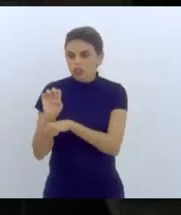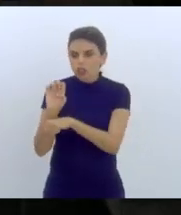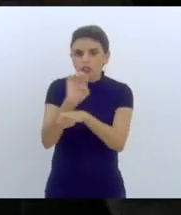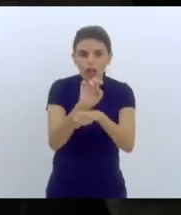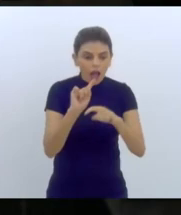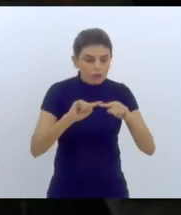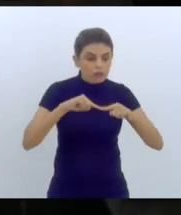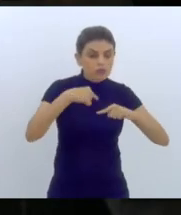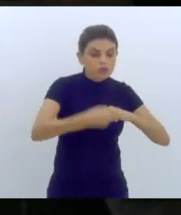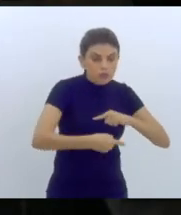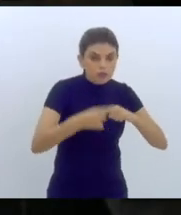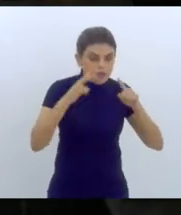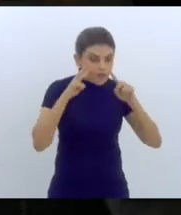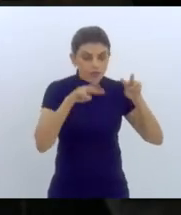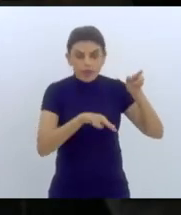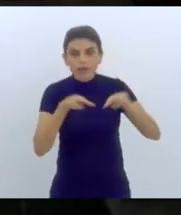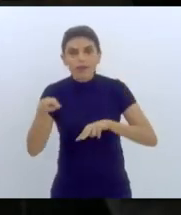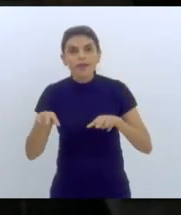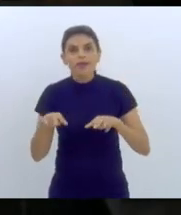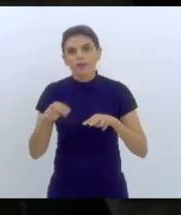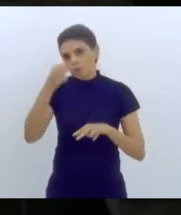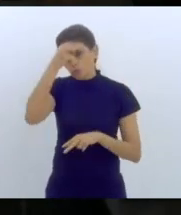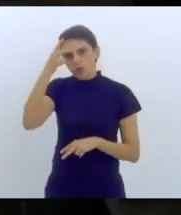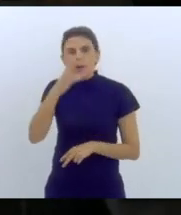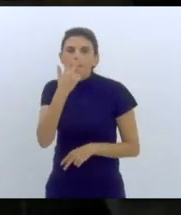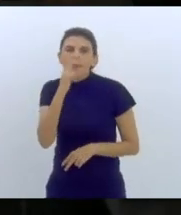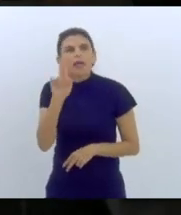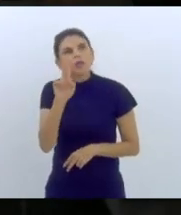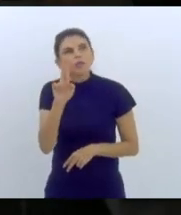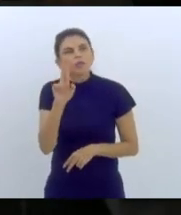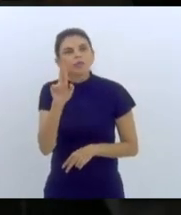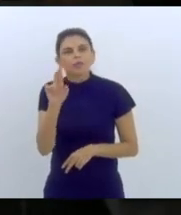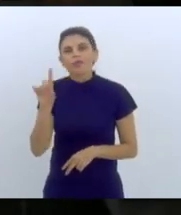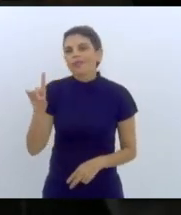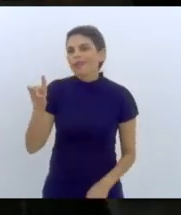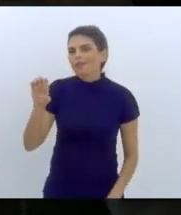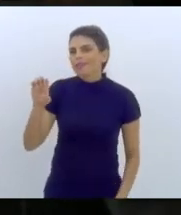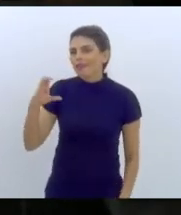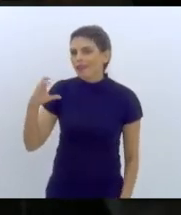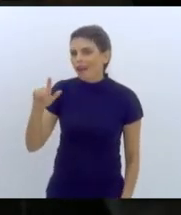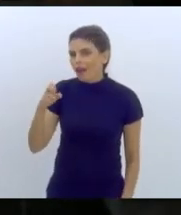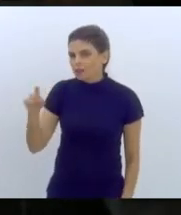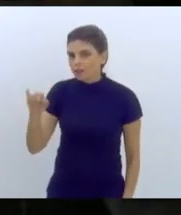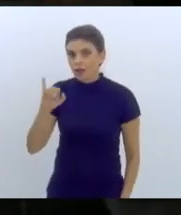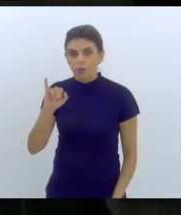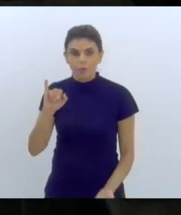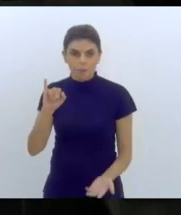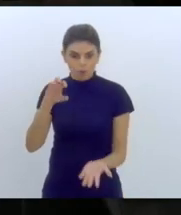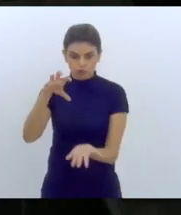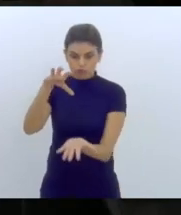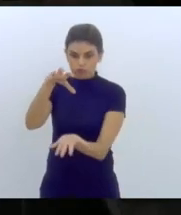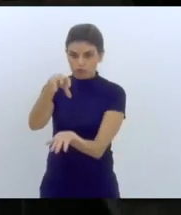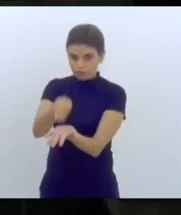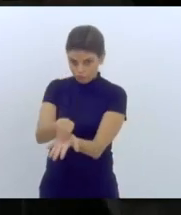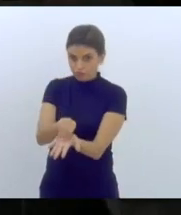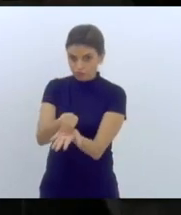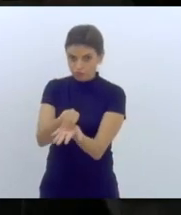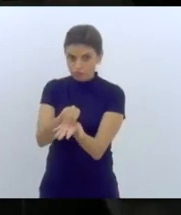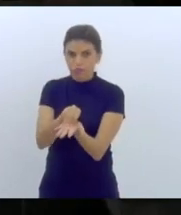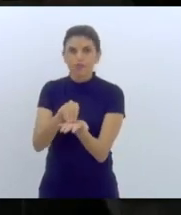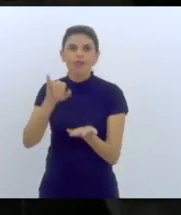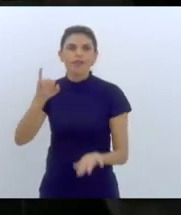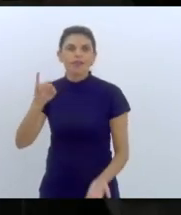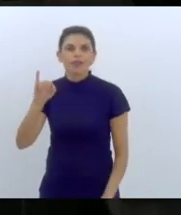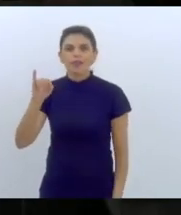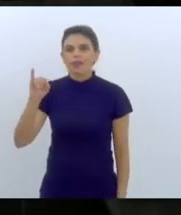fosse uma declaração de imposto de renda. Petrobras pega a